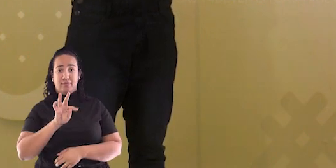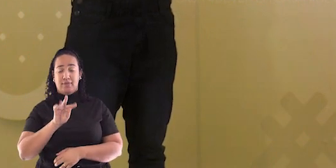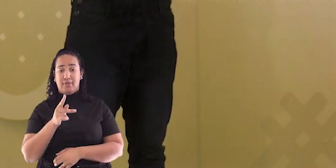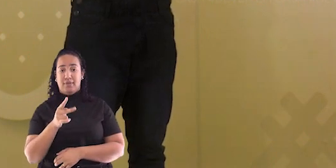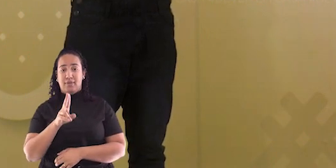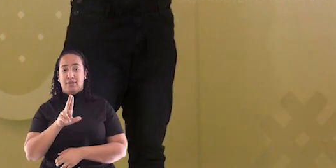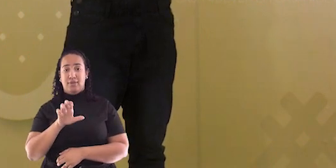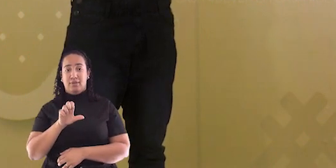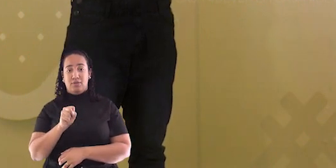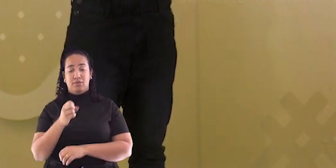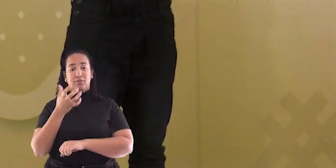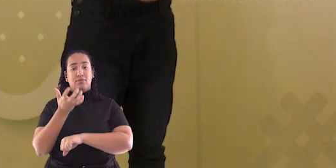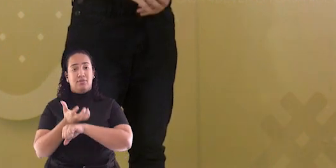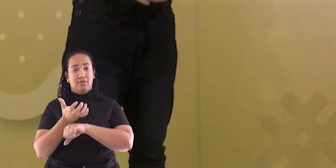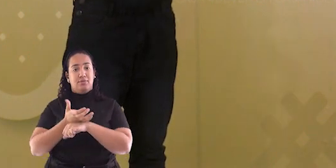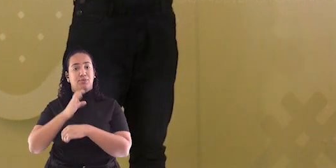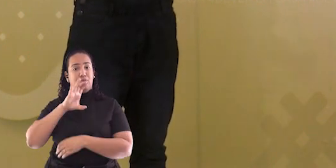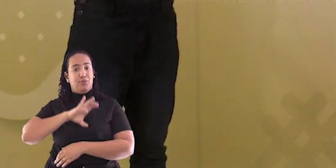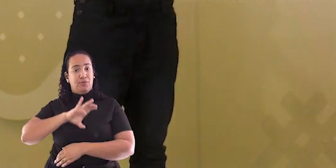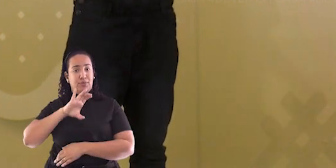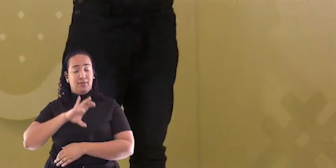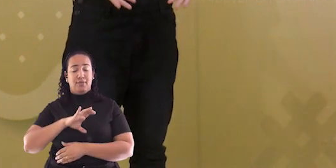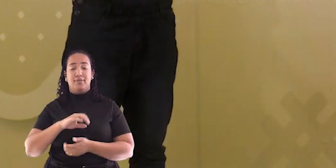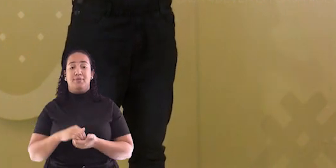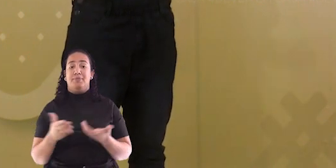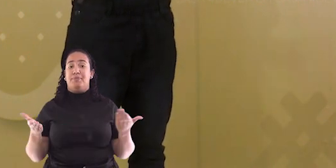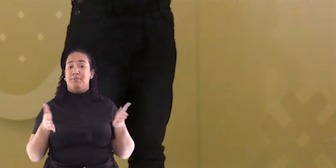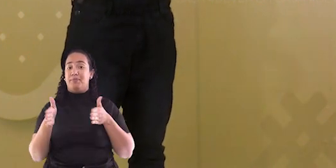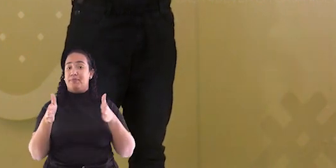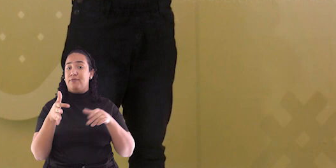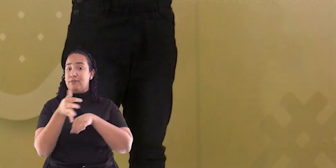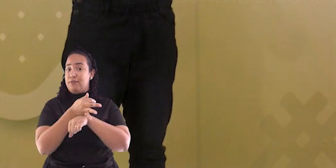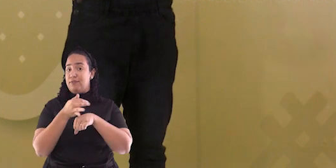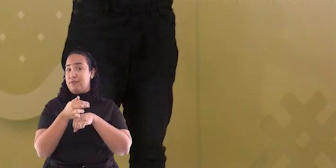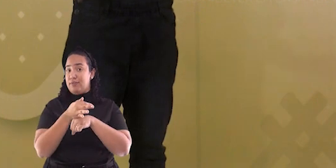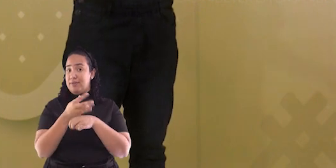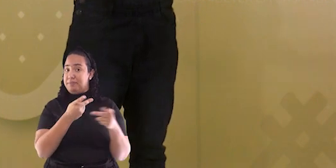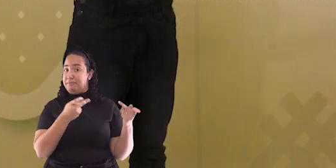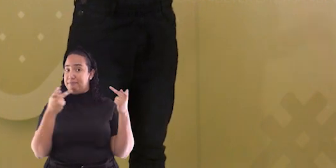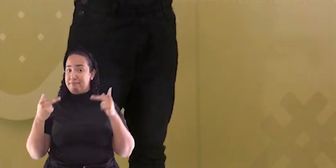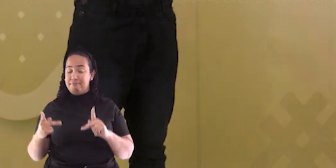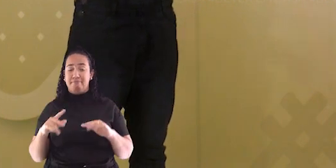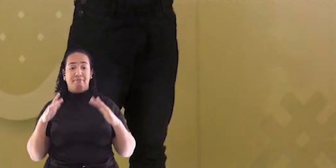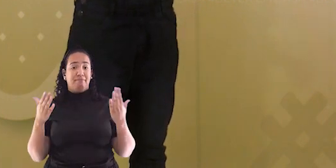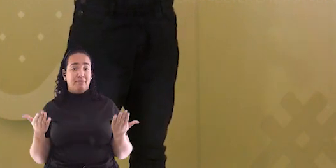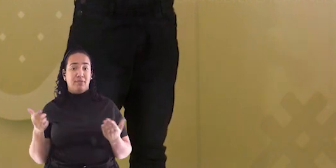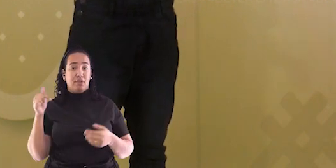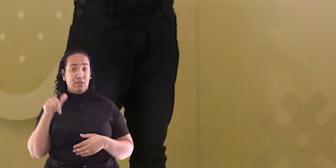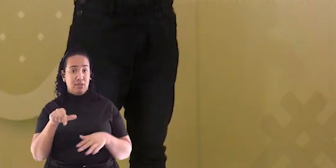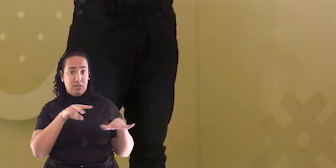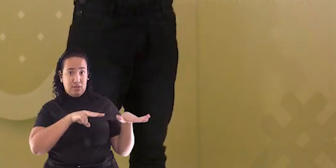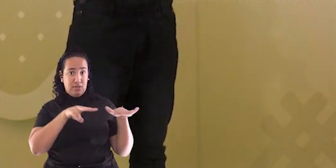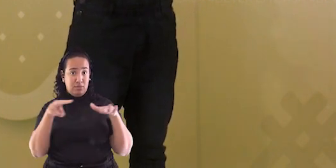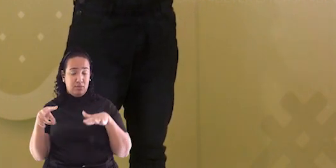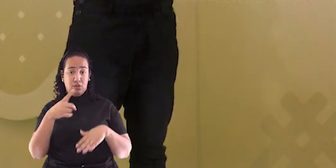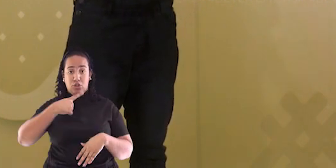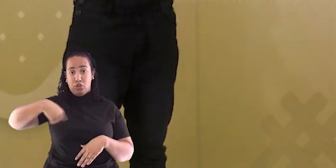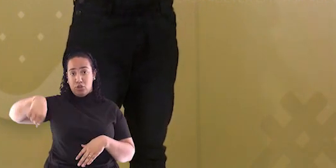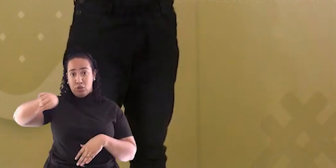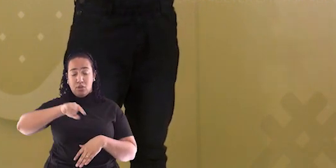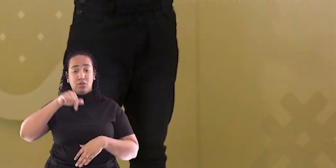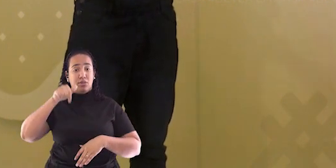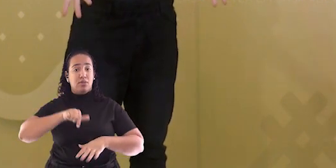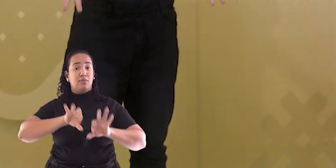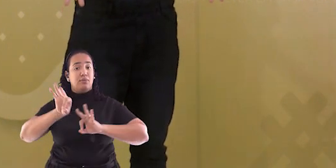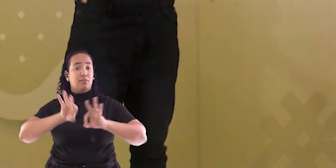férias, sejam muito bem-vindos. Durante essa semana, nós e toda a equipe do Dever em Casa na TV preparamos aulas